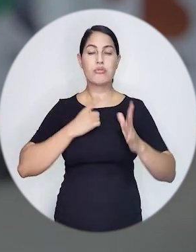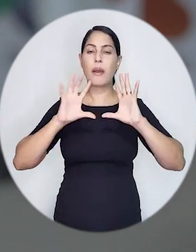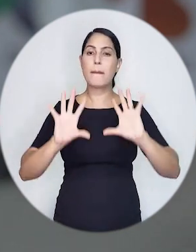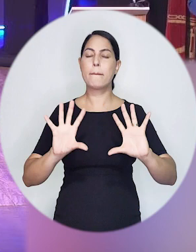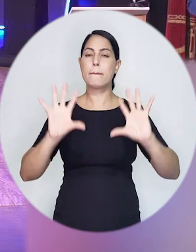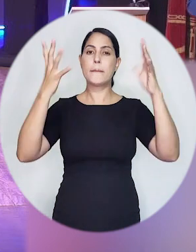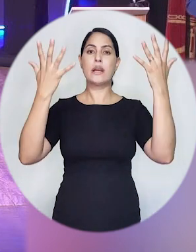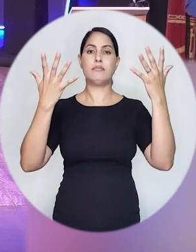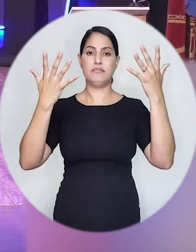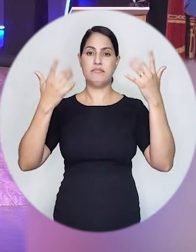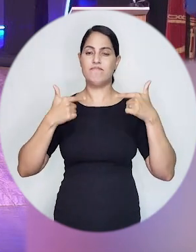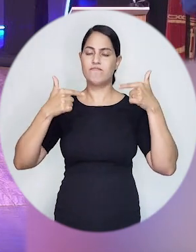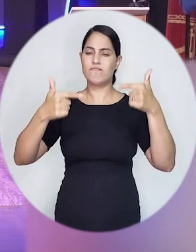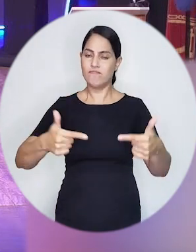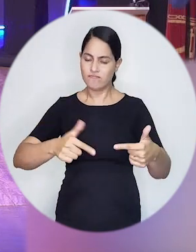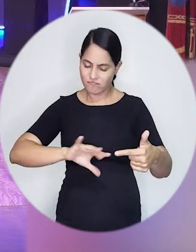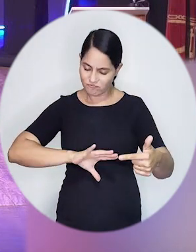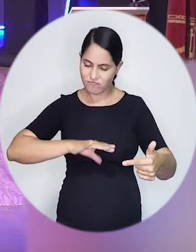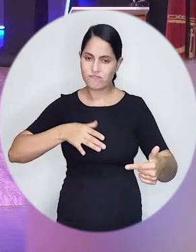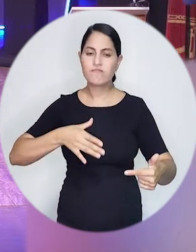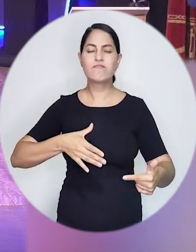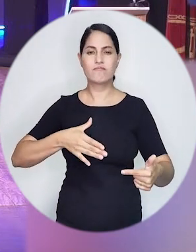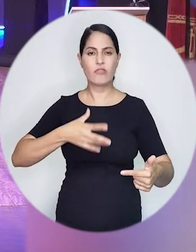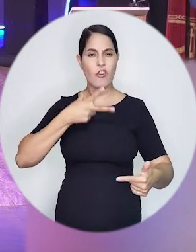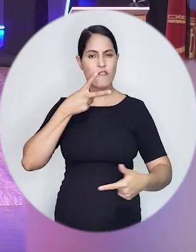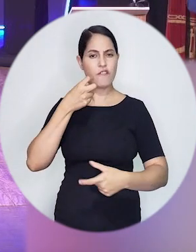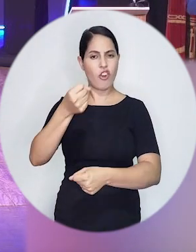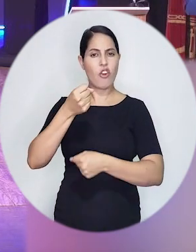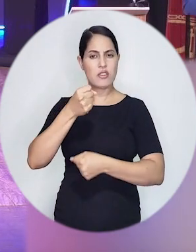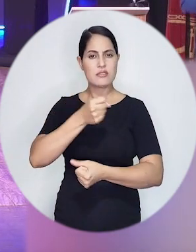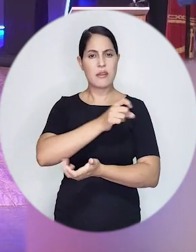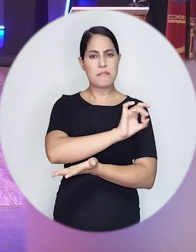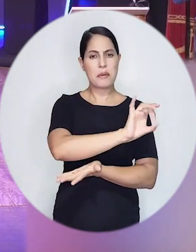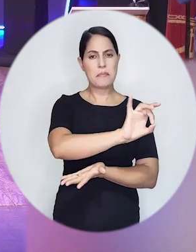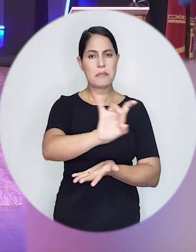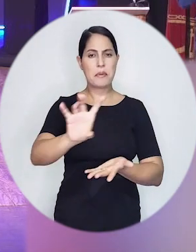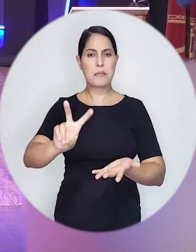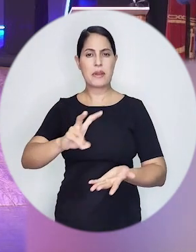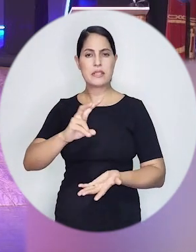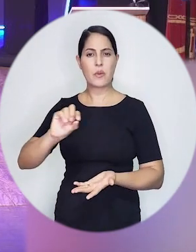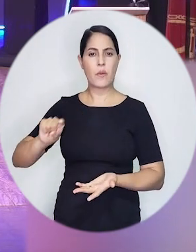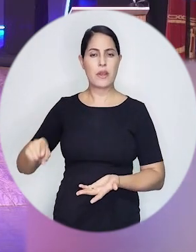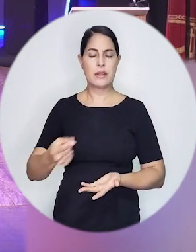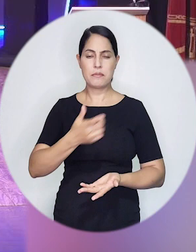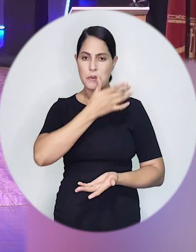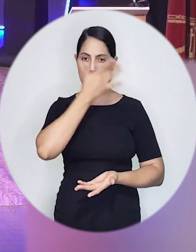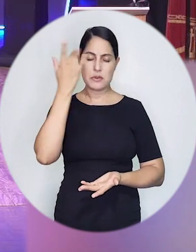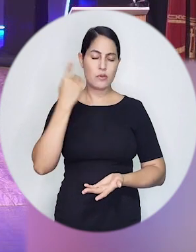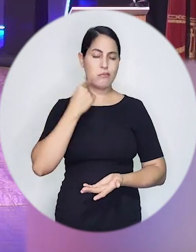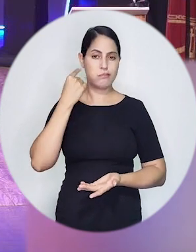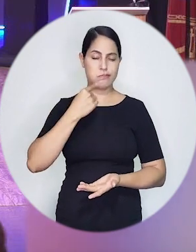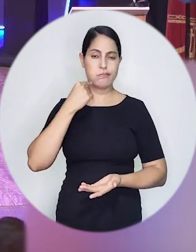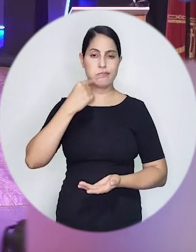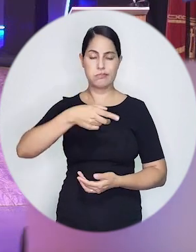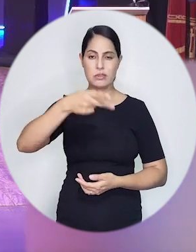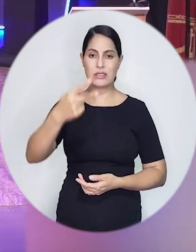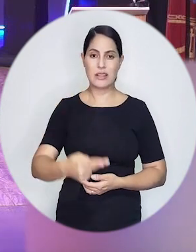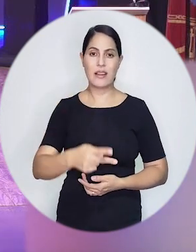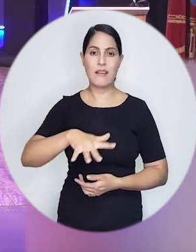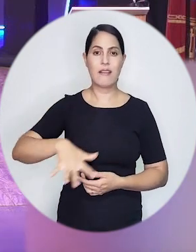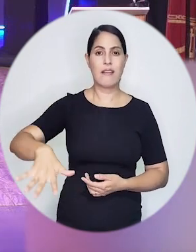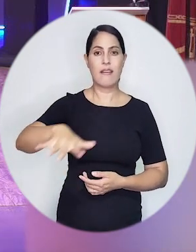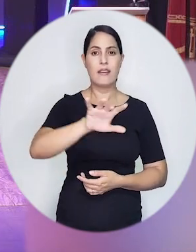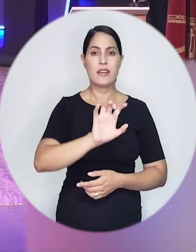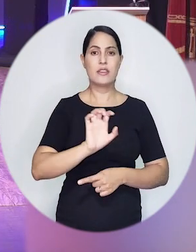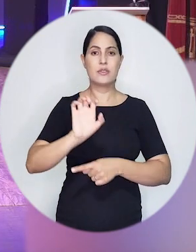da entidade. Celebramos hoje a bravura, a coragem e a força de cada um desses